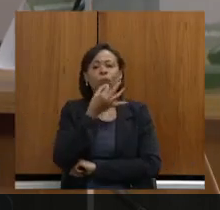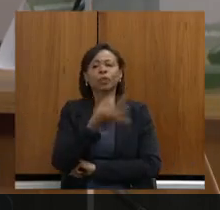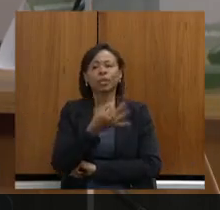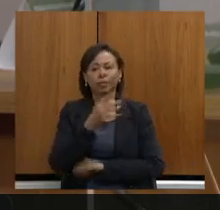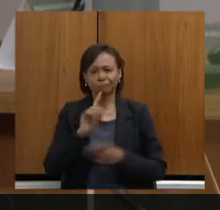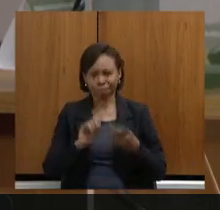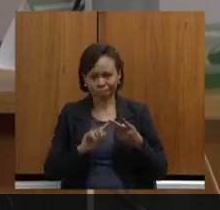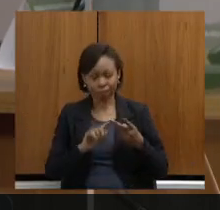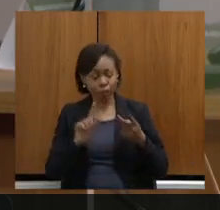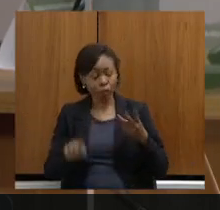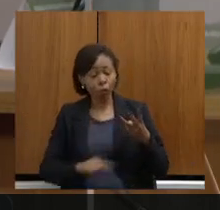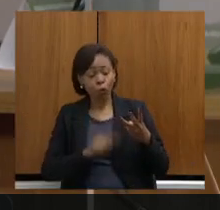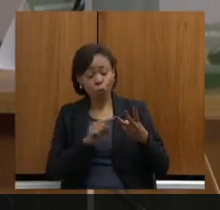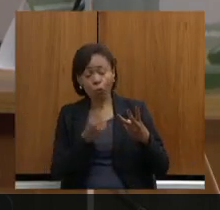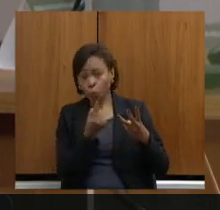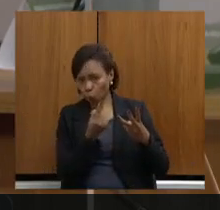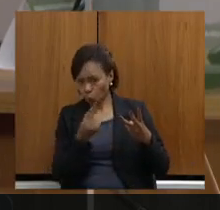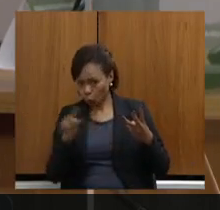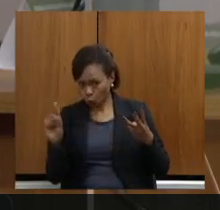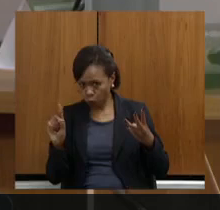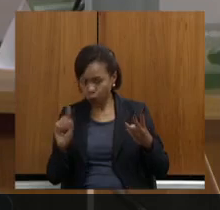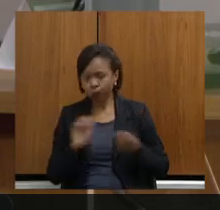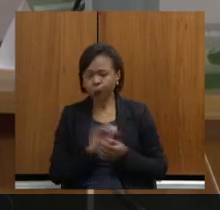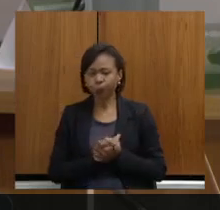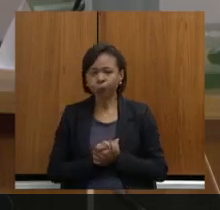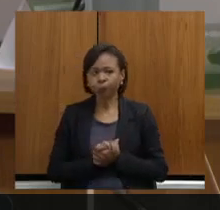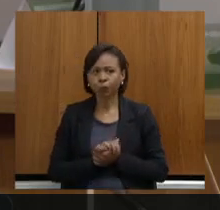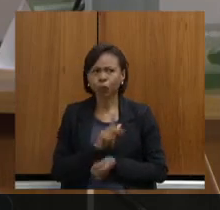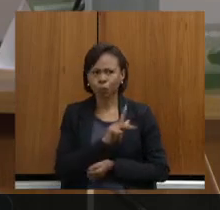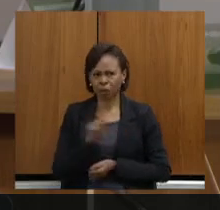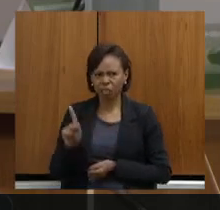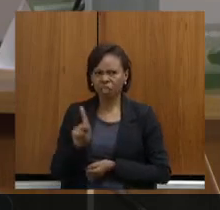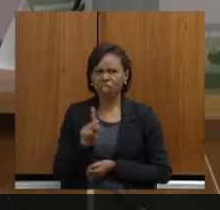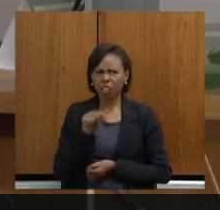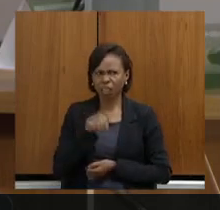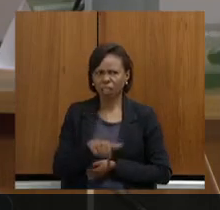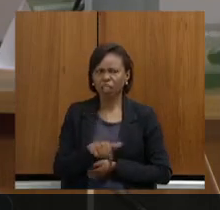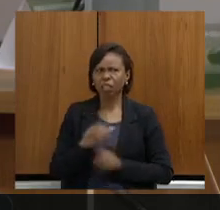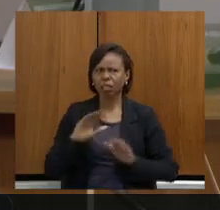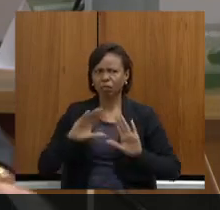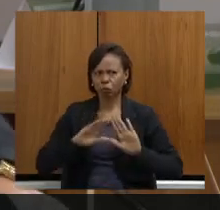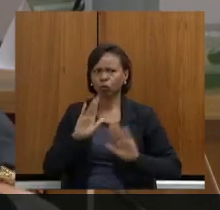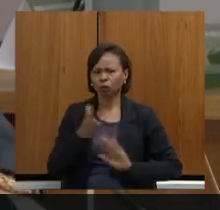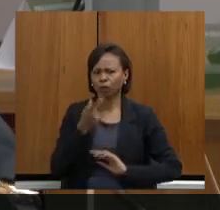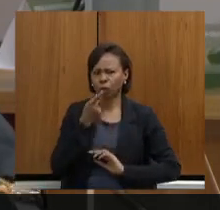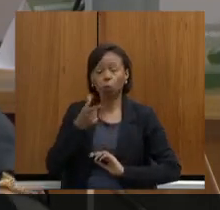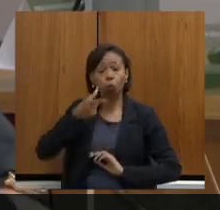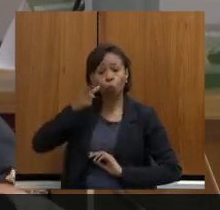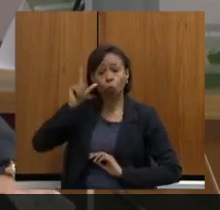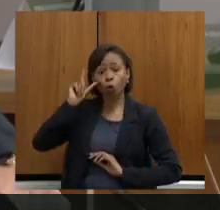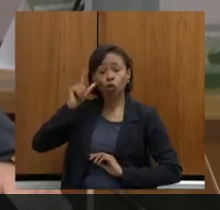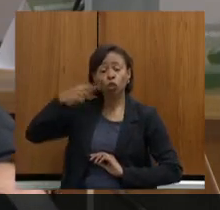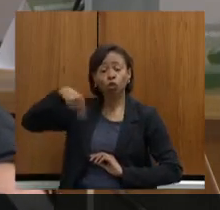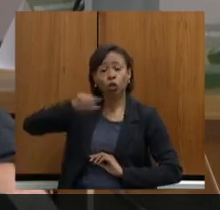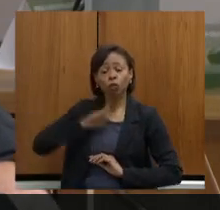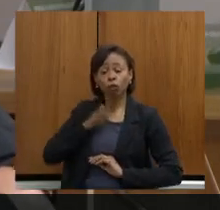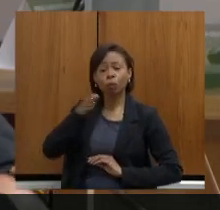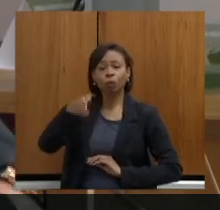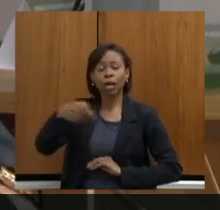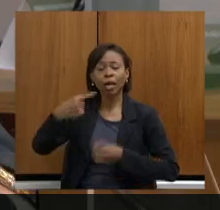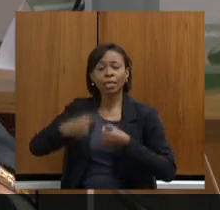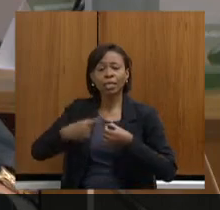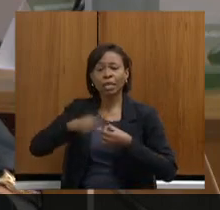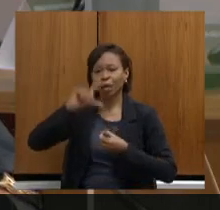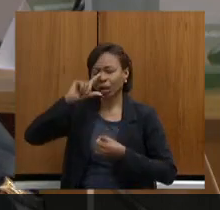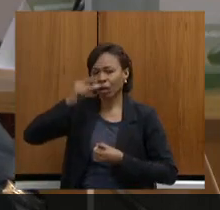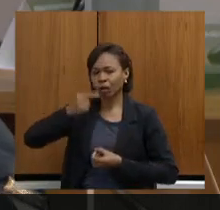e por fim é o nosso Presidente já citou ontem estivemos lá em Monte Alegre de O